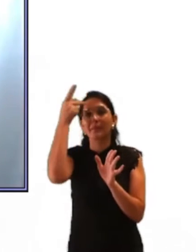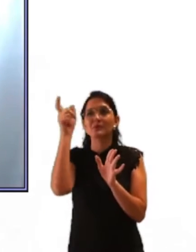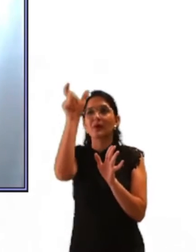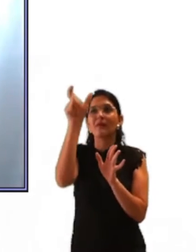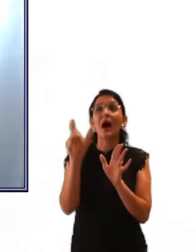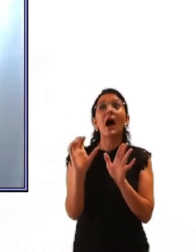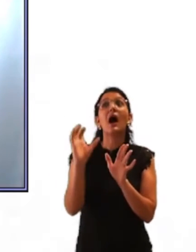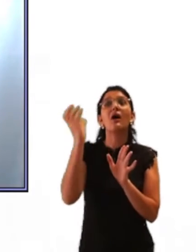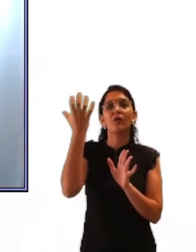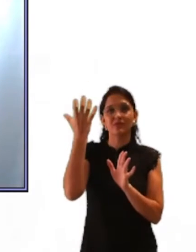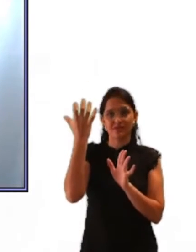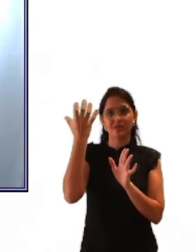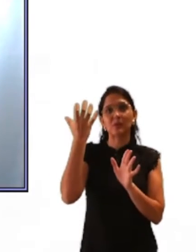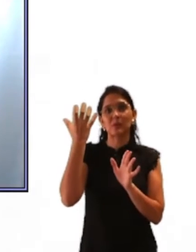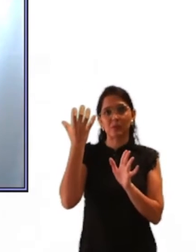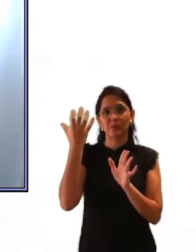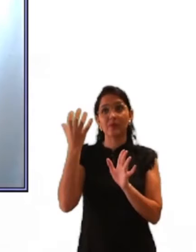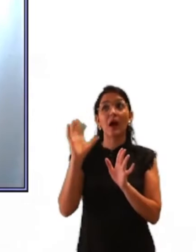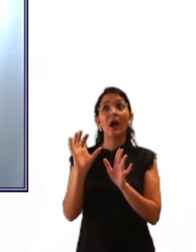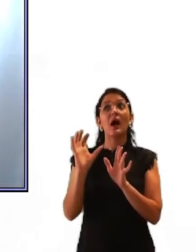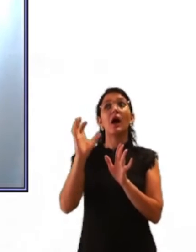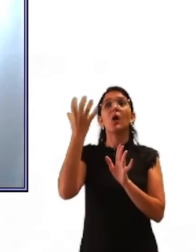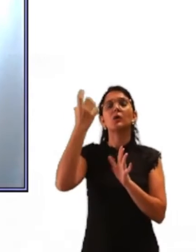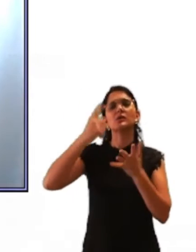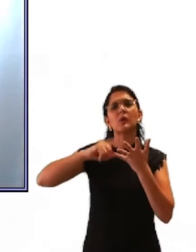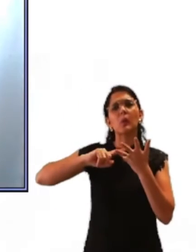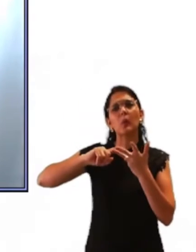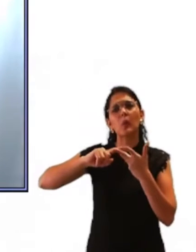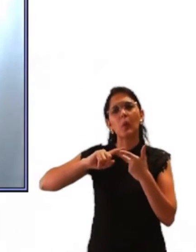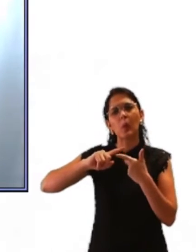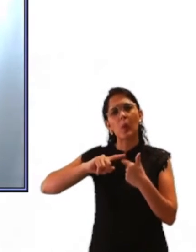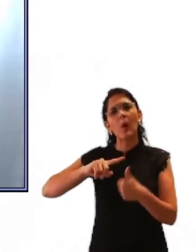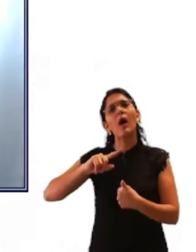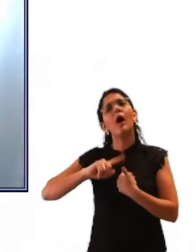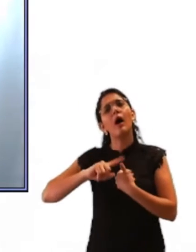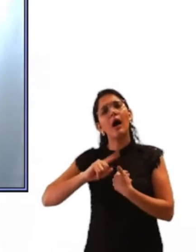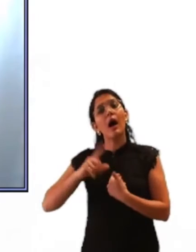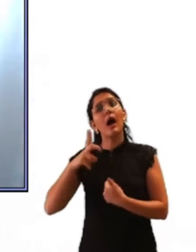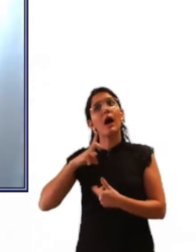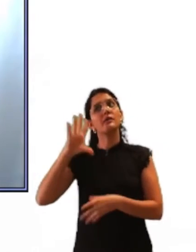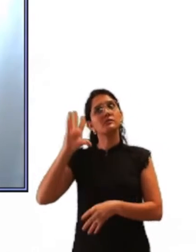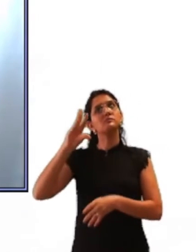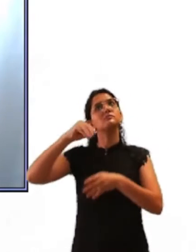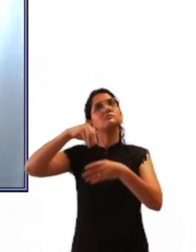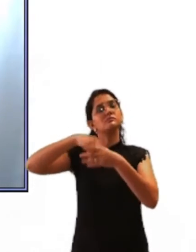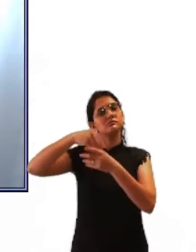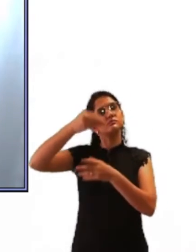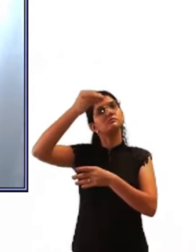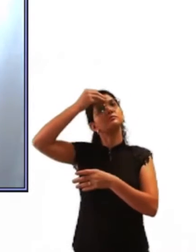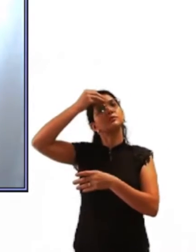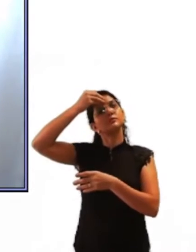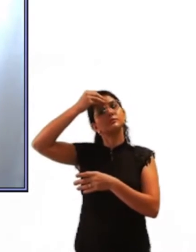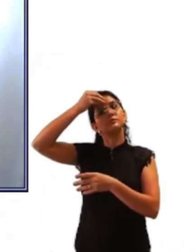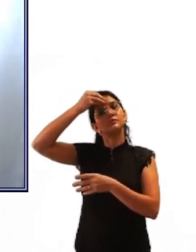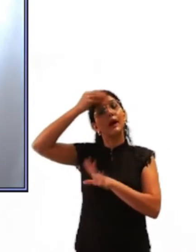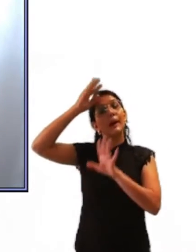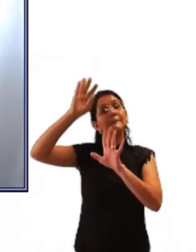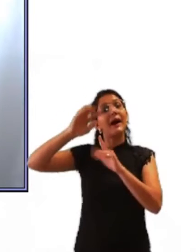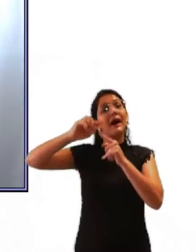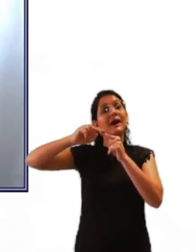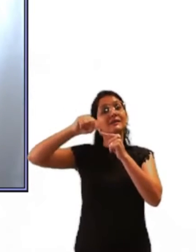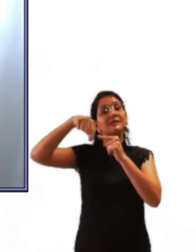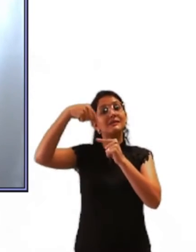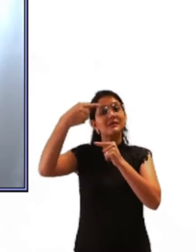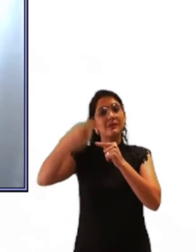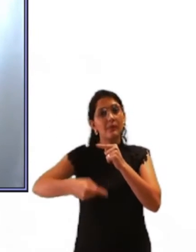interpreta o fato. A partir do momento que ela interpreta o fato, ela armazena esse fato. A partir do momento